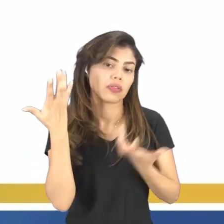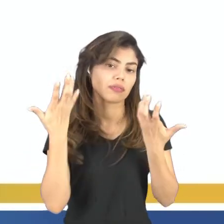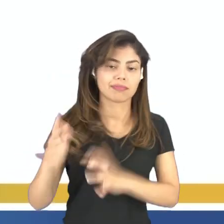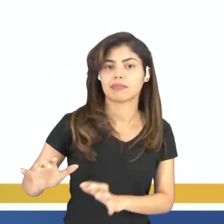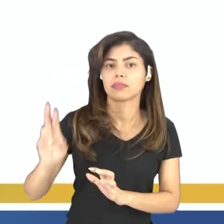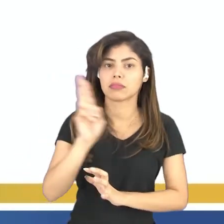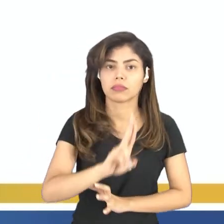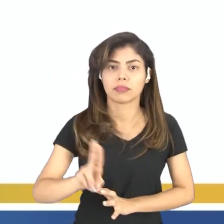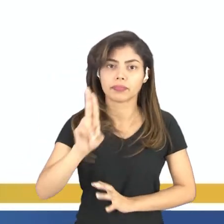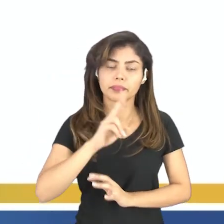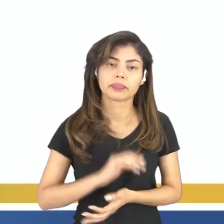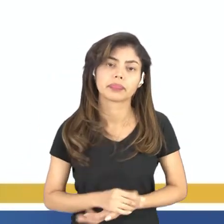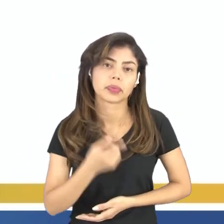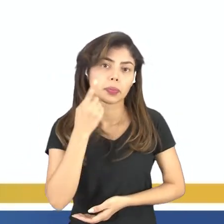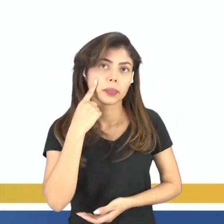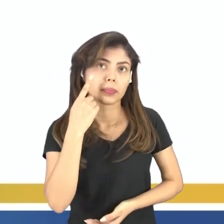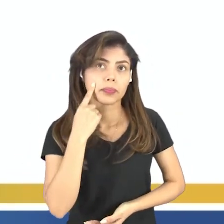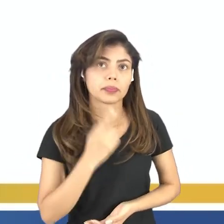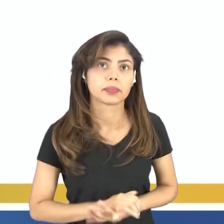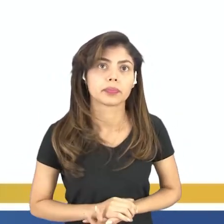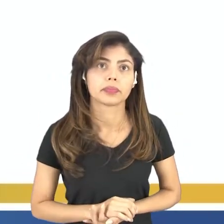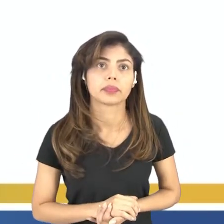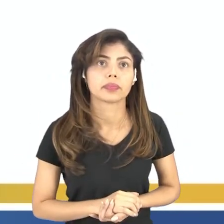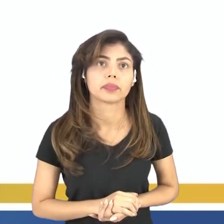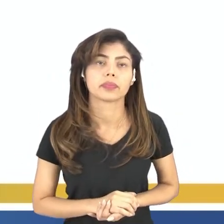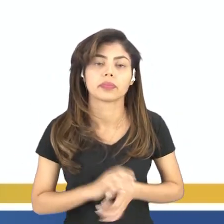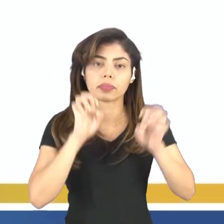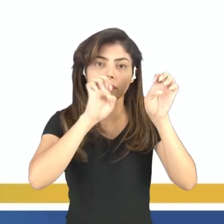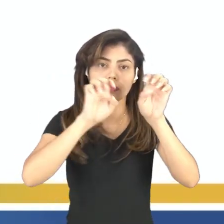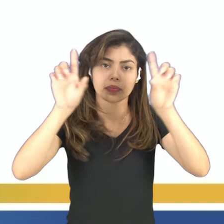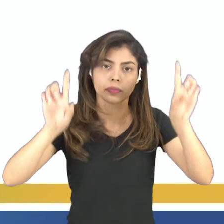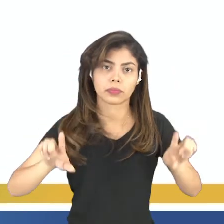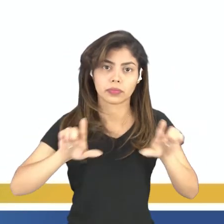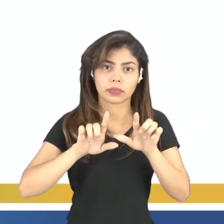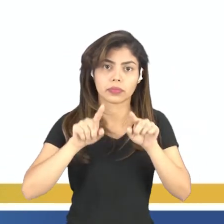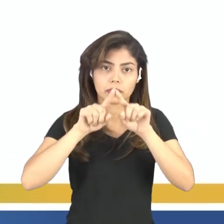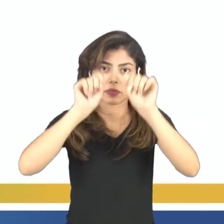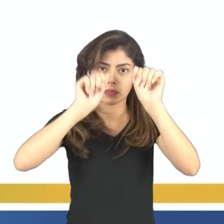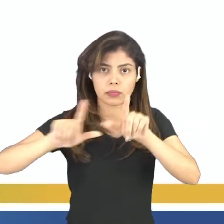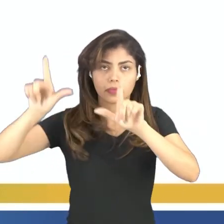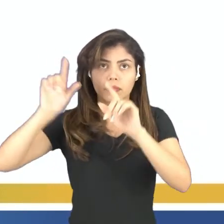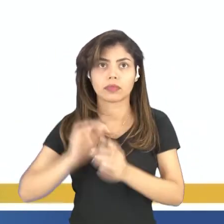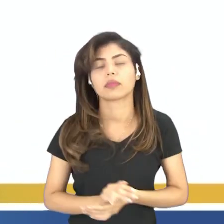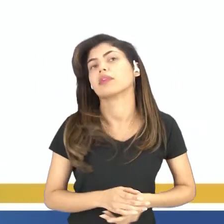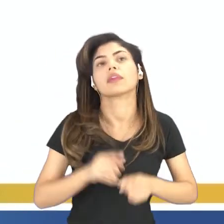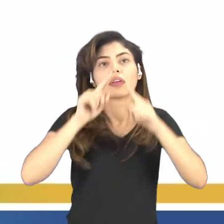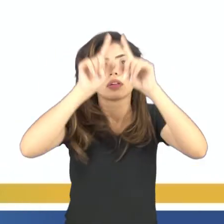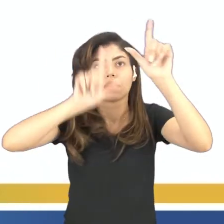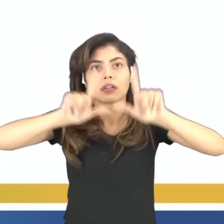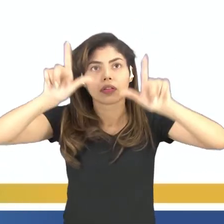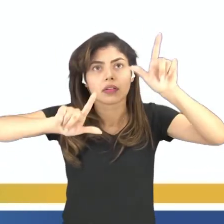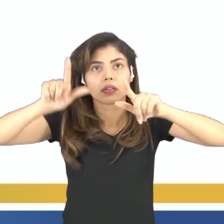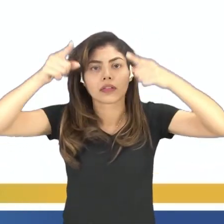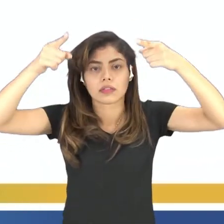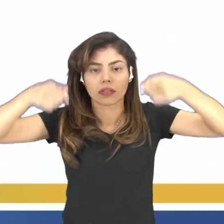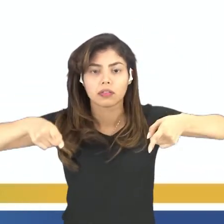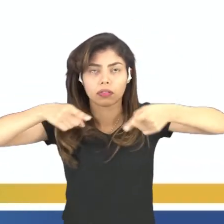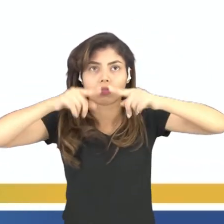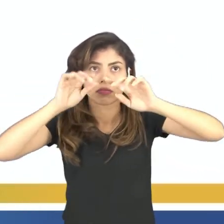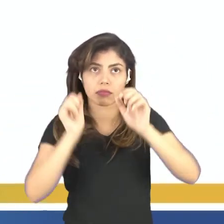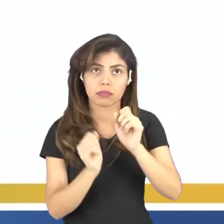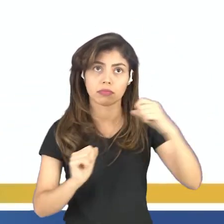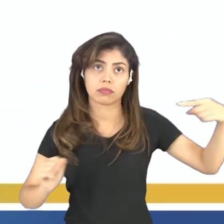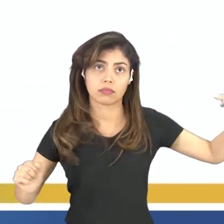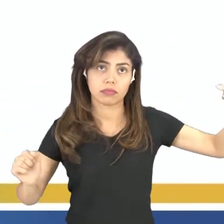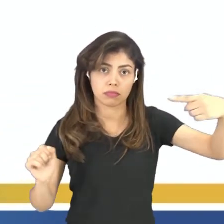bem moderno, nós temos aí energia elétrica entrando no aparelho, mas aí nós vamos ter a televisão usando essa energia elétrica para